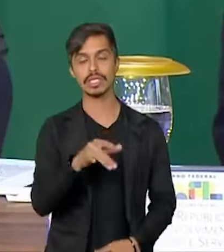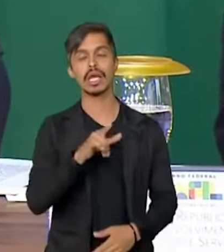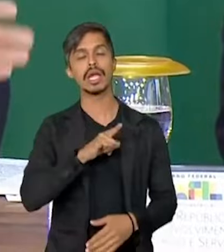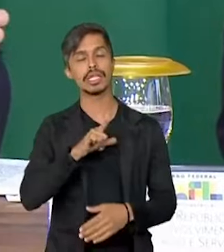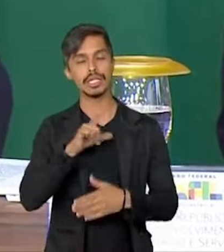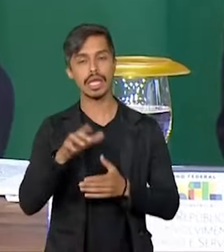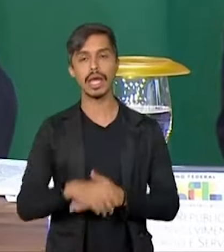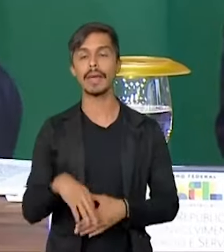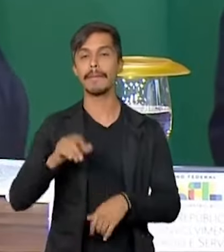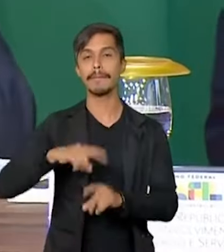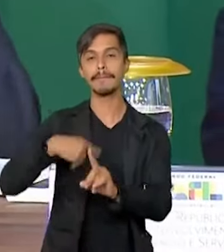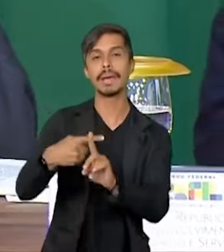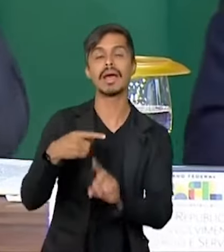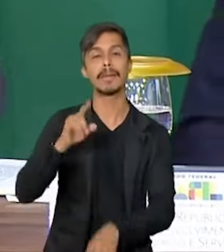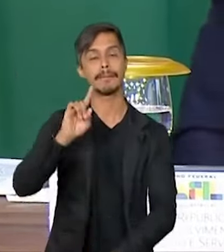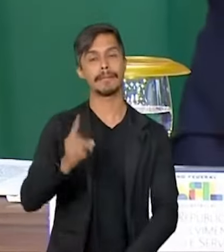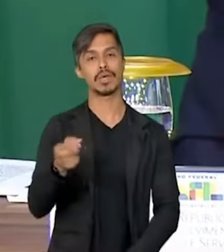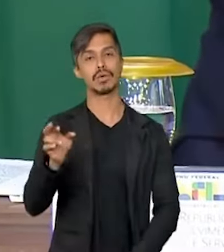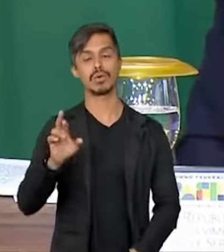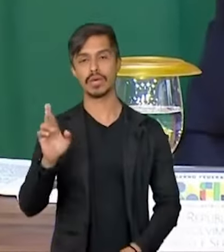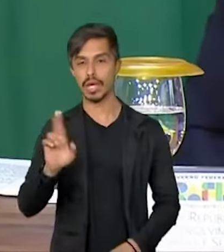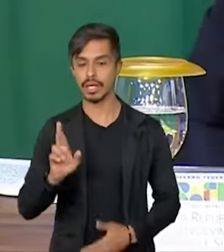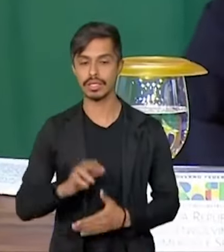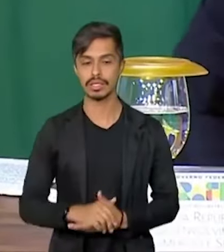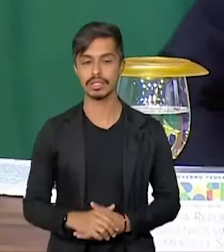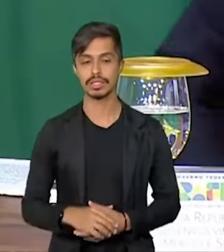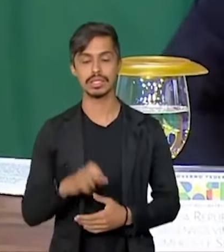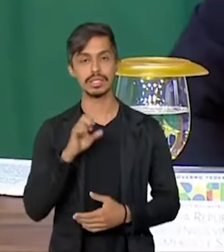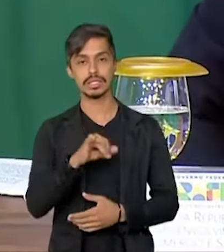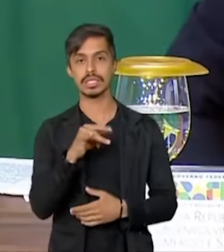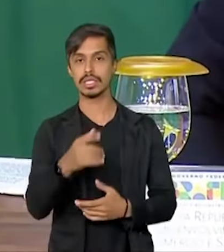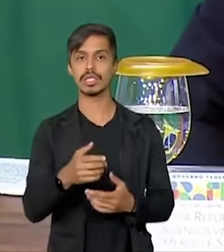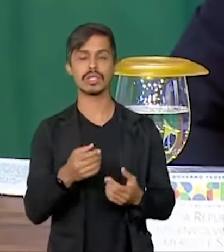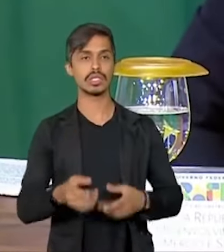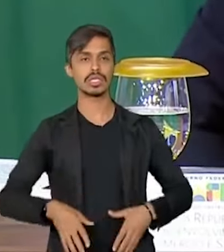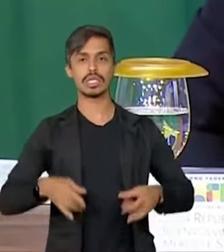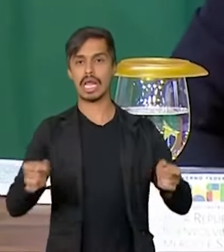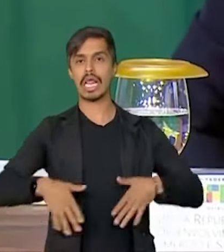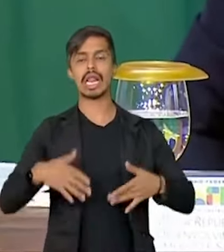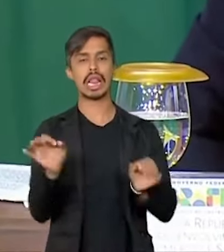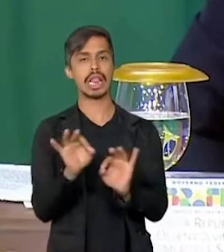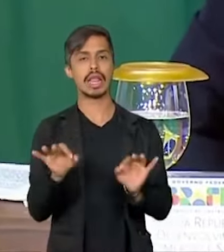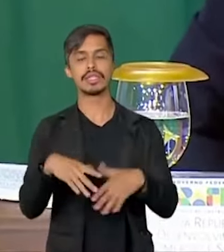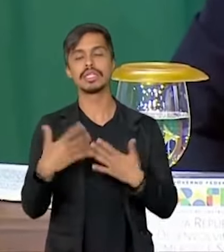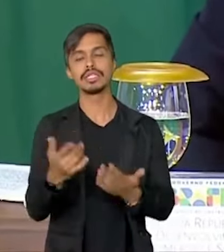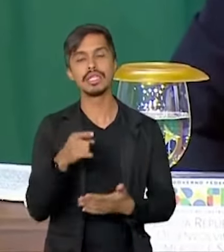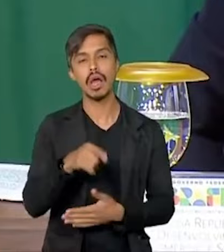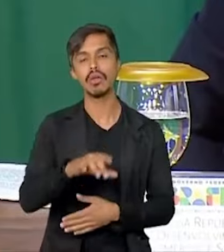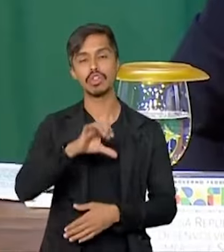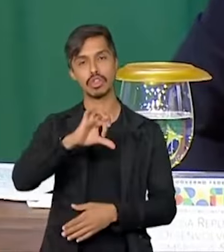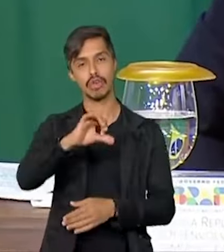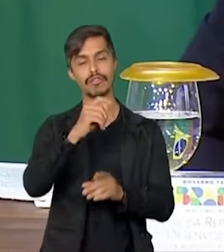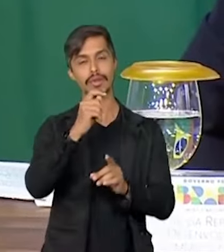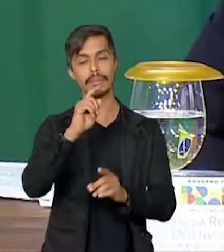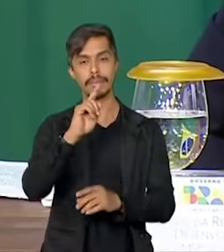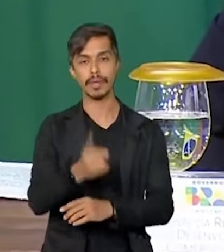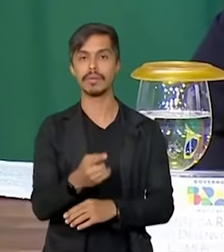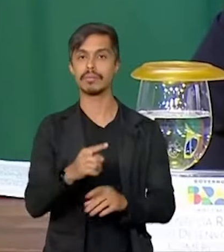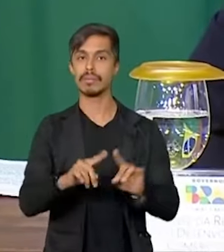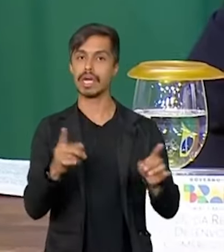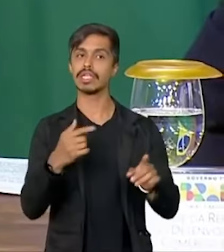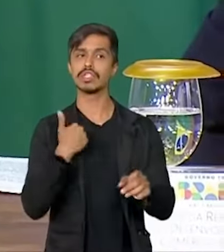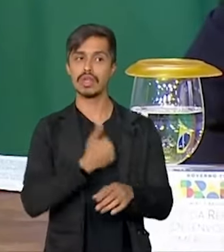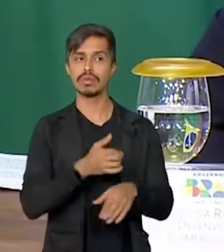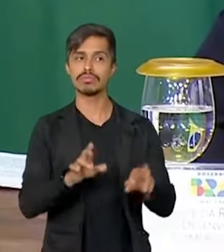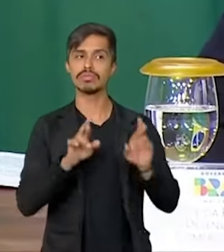segundo, terceiro ano, é a mesma coisa. Se ele não gastar nada, ele vai ter 9.000. Mas o que nós esperamos é que ele gaste R$ 200,